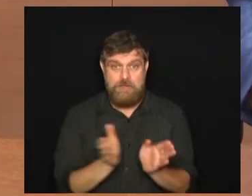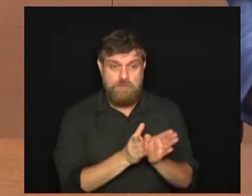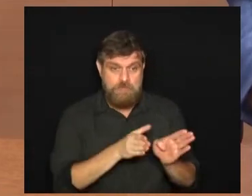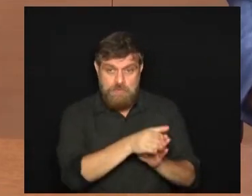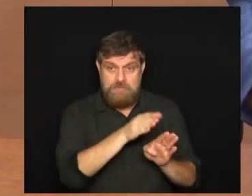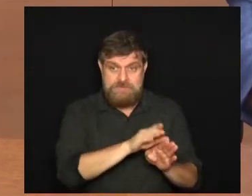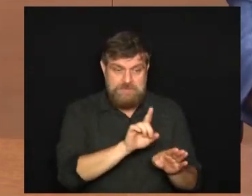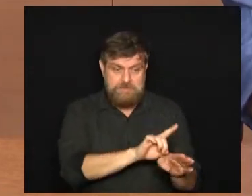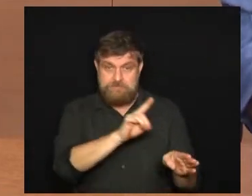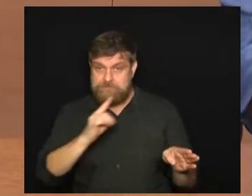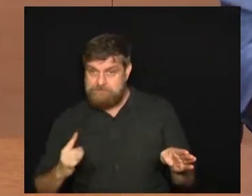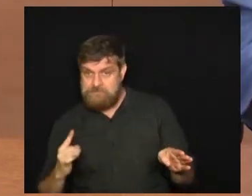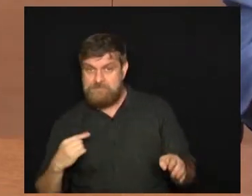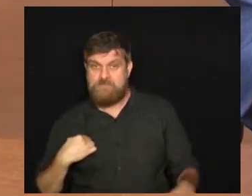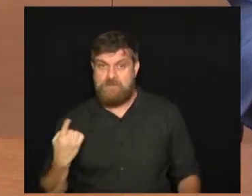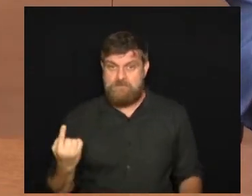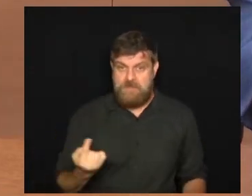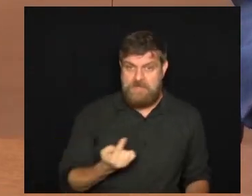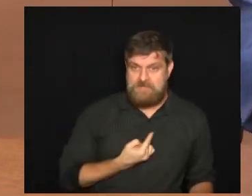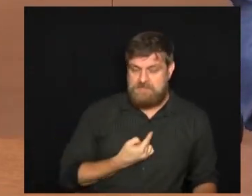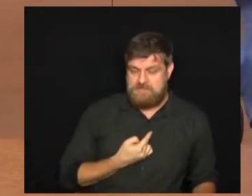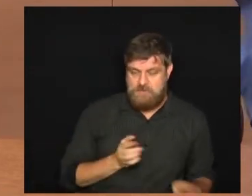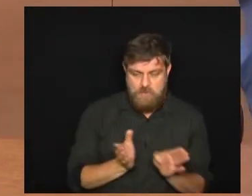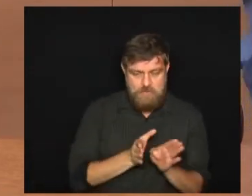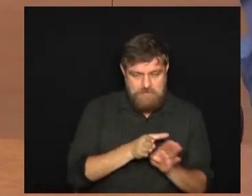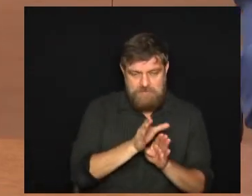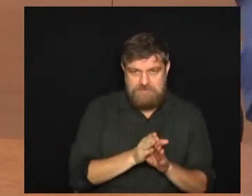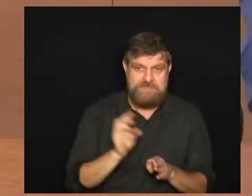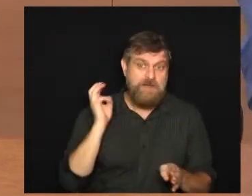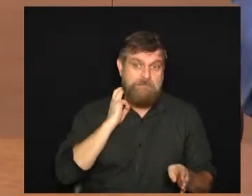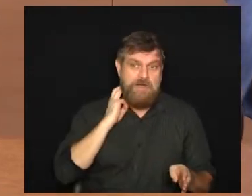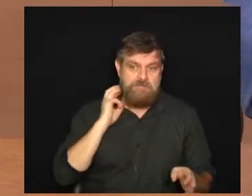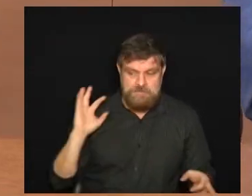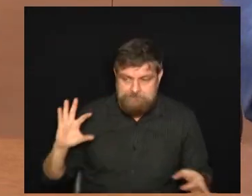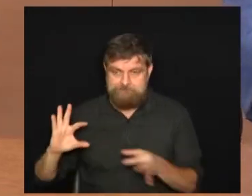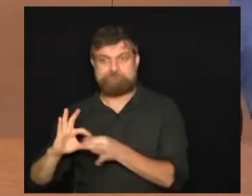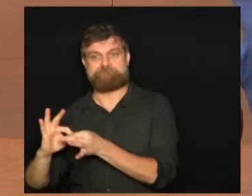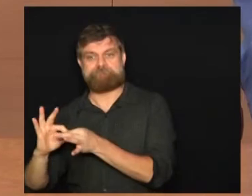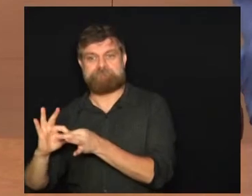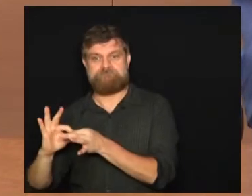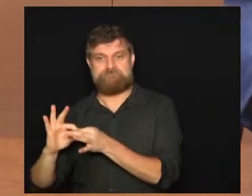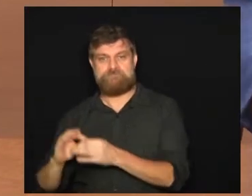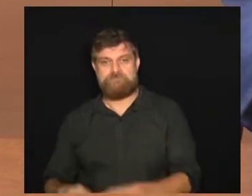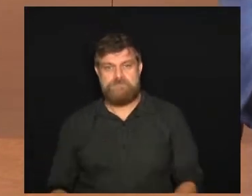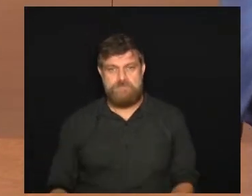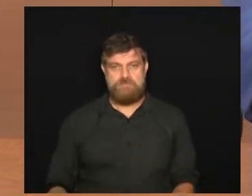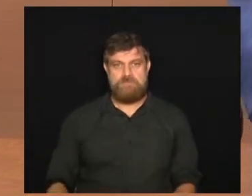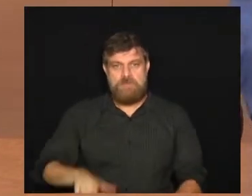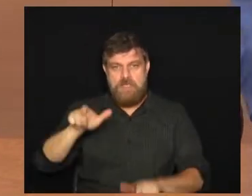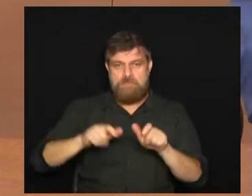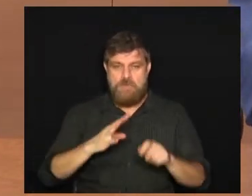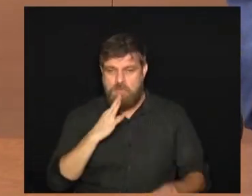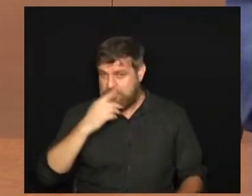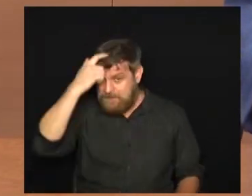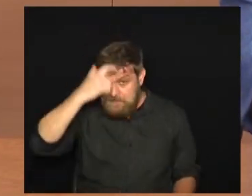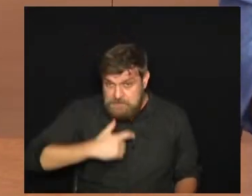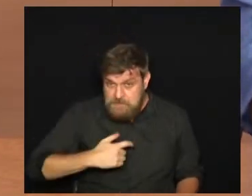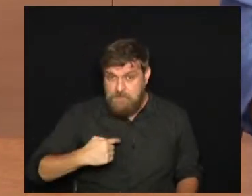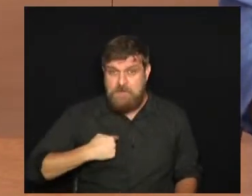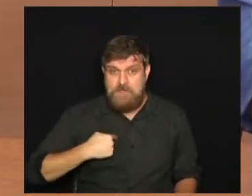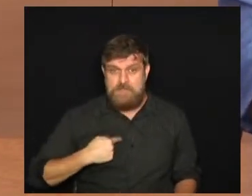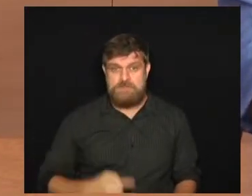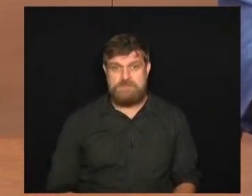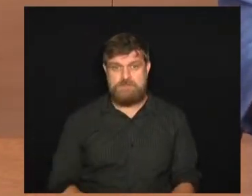mas o conselho não vai sair dele, não. Nós não vamos dar paciência para ele, não. E o pessoal que não me conhece, eu sou